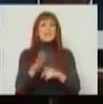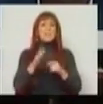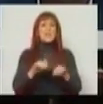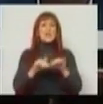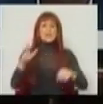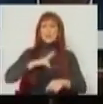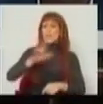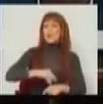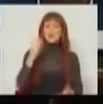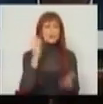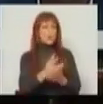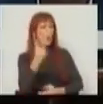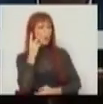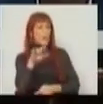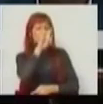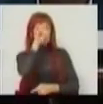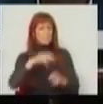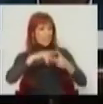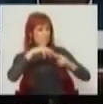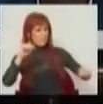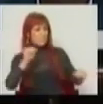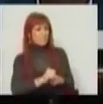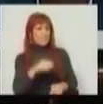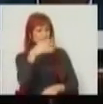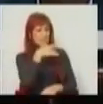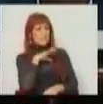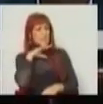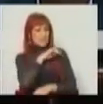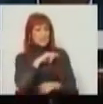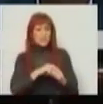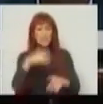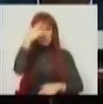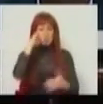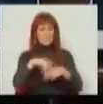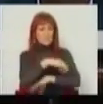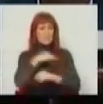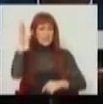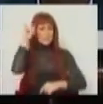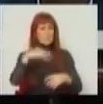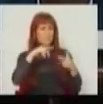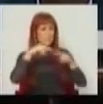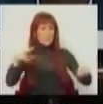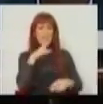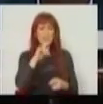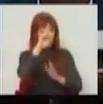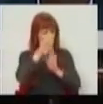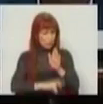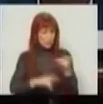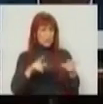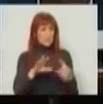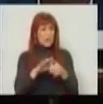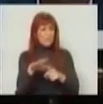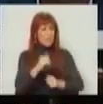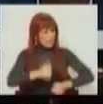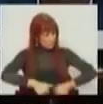nível nacional basta enviar a questão da câmara municipal de sintra eo parceiro da veterinária municipal que diz quando regulamentar e foi de